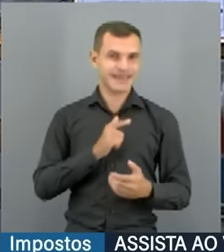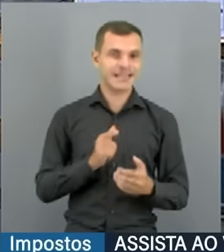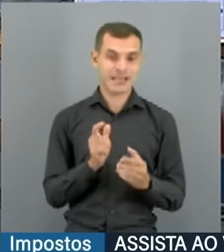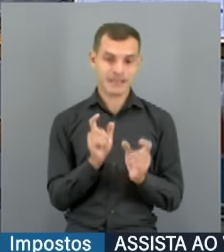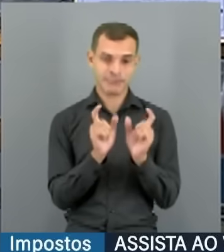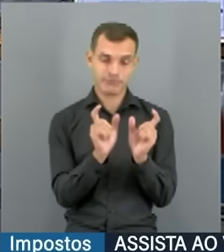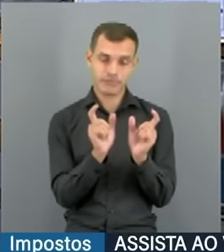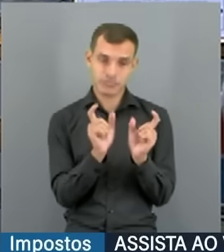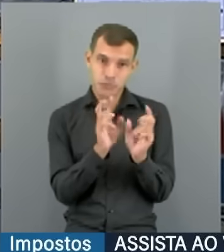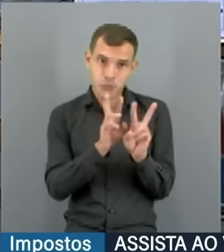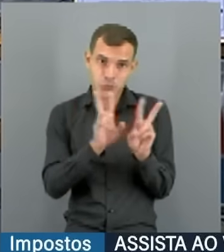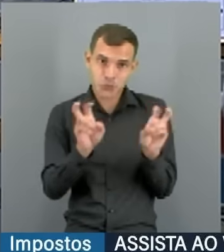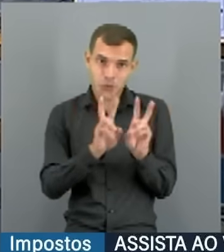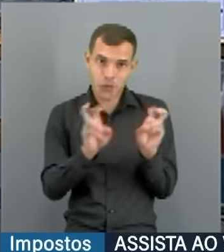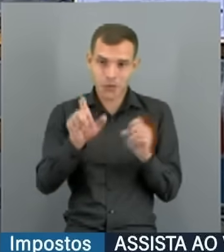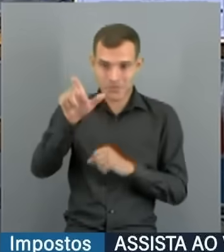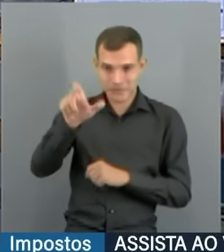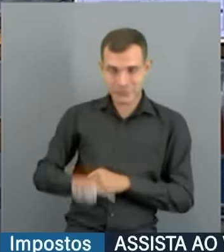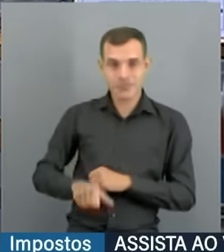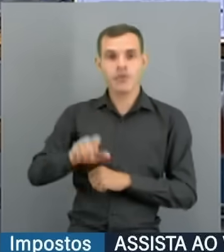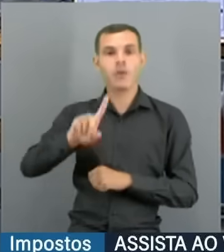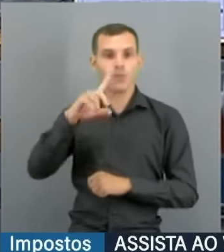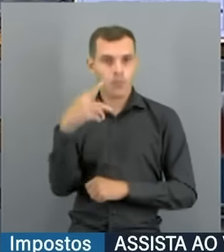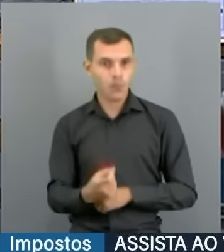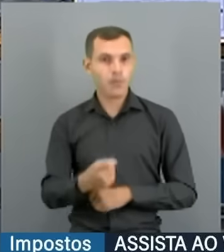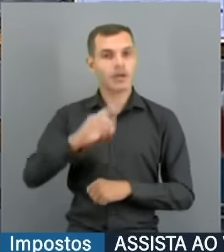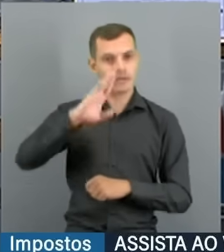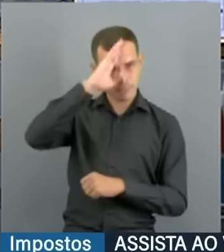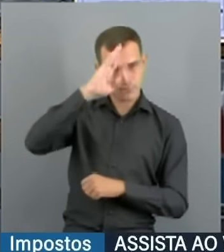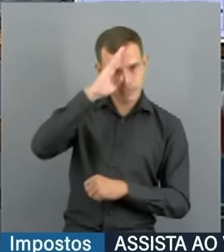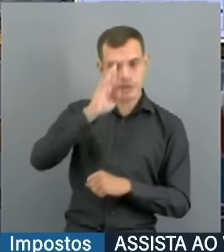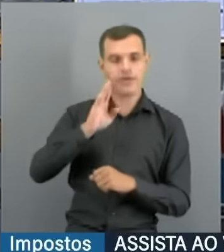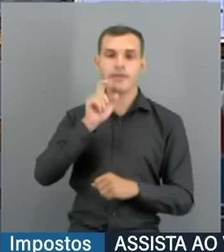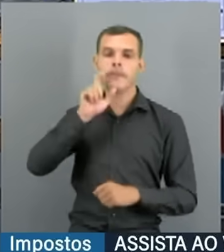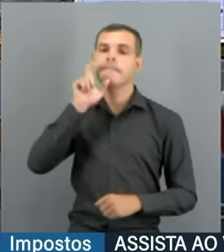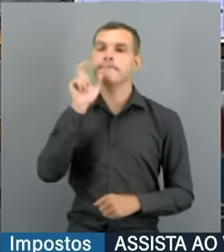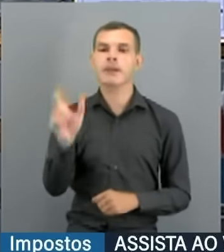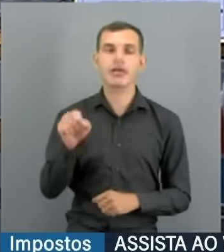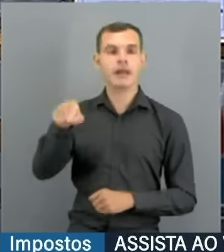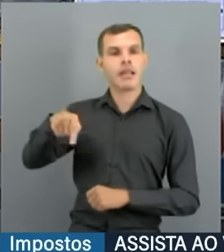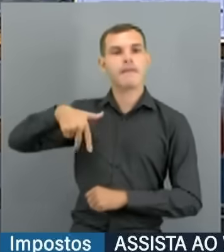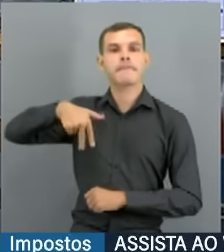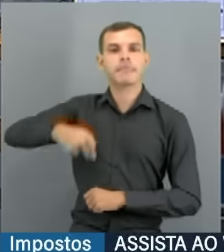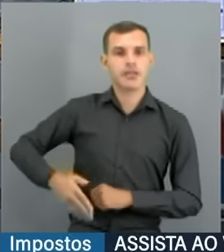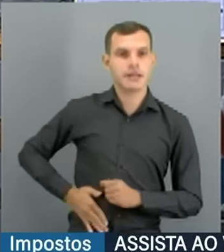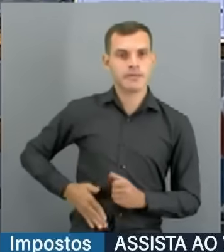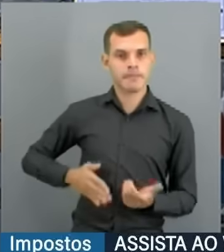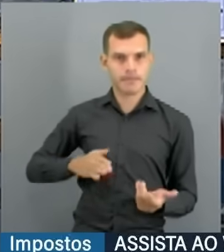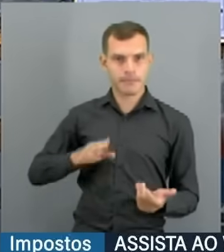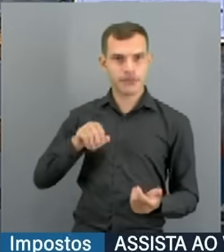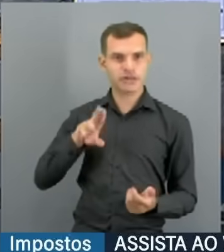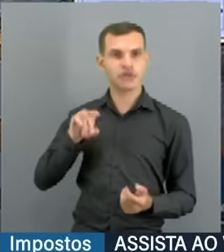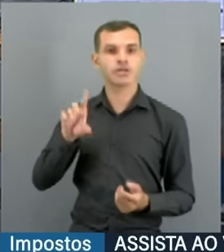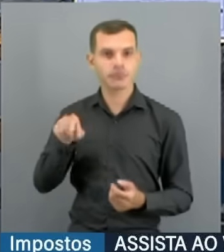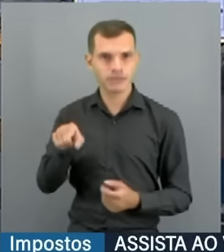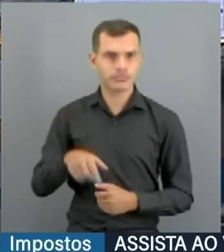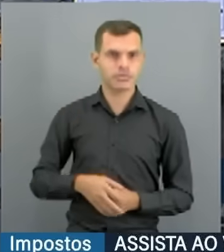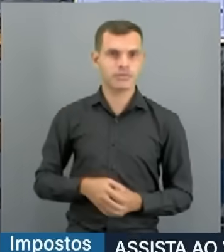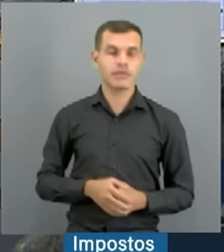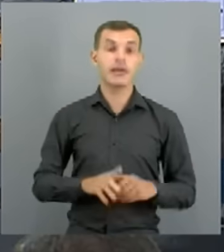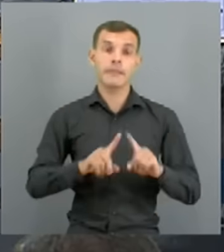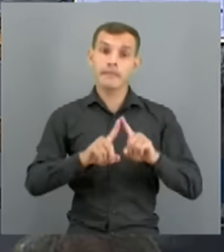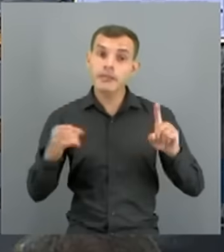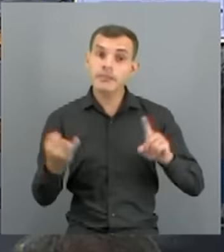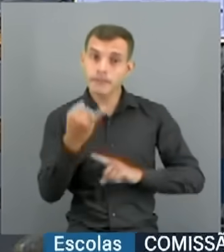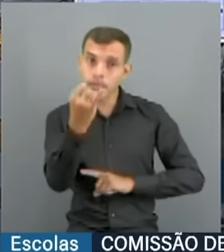ex-presidente Bolsonaro e, dentre elas, fazia a citação do nome bandido. E é bom lembrar que, por exemplo, George Washington, veja, eu tenho